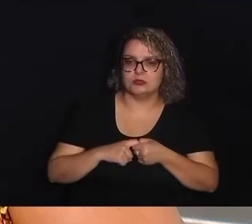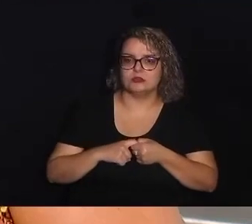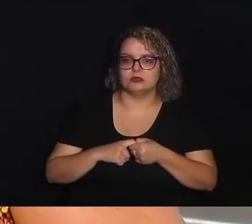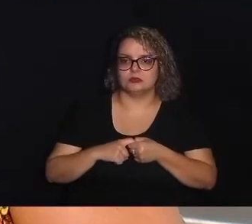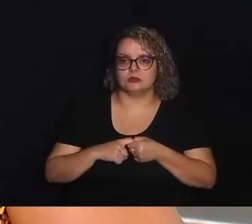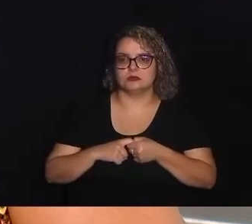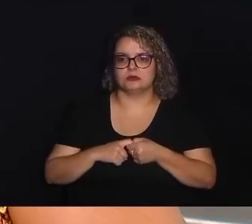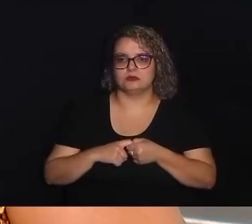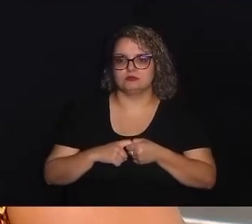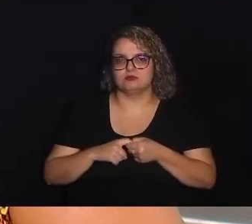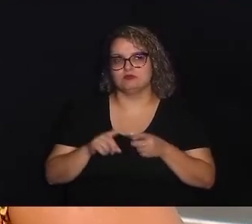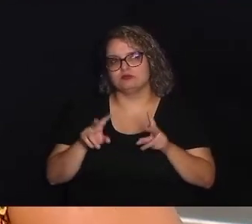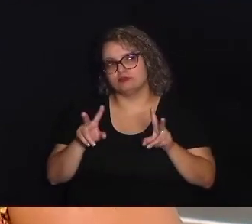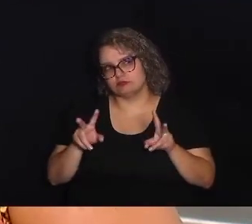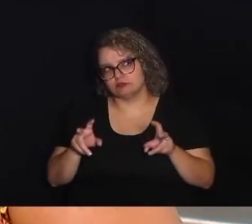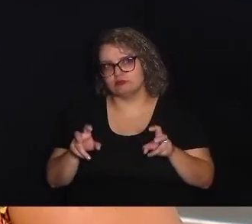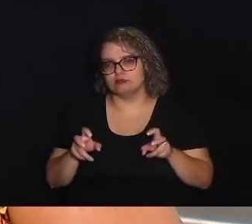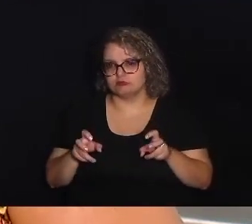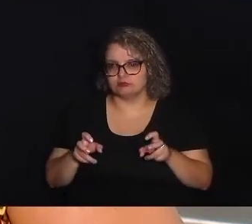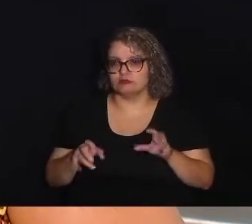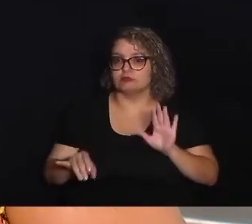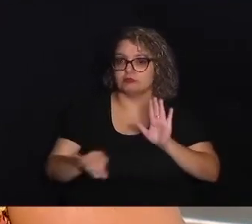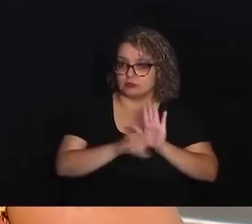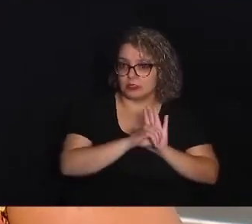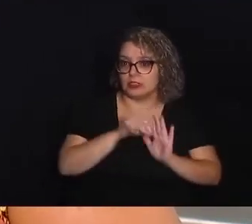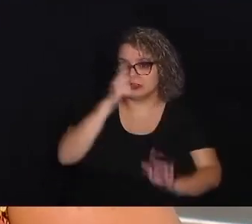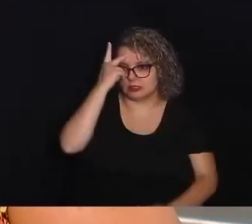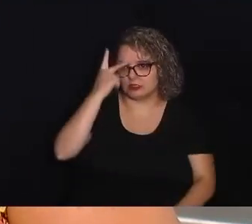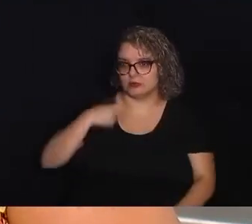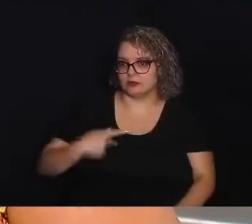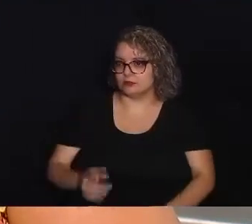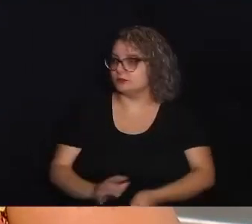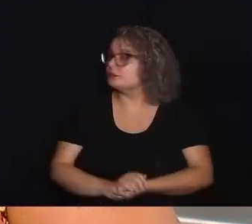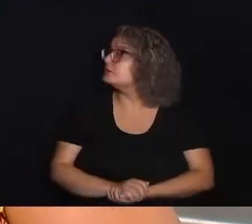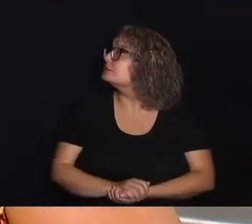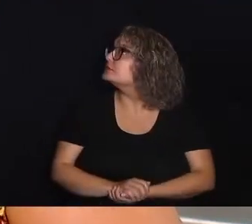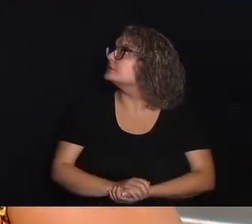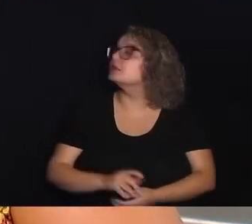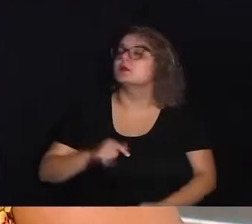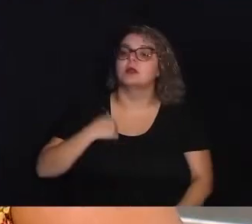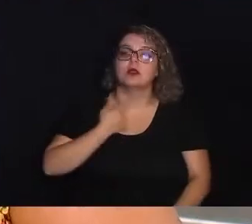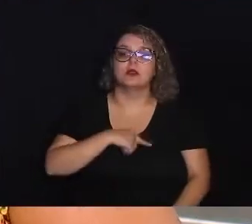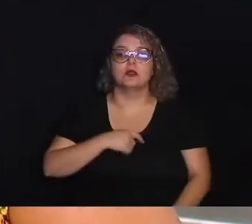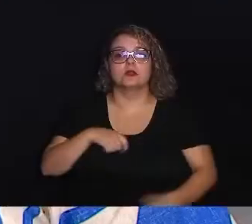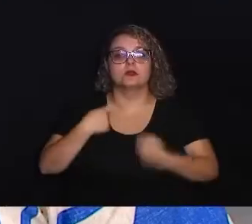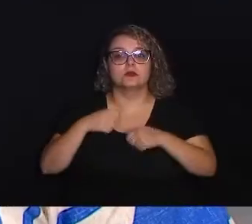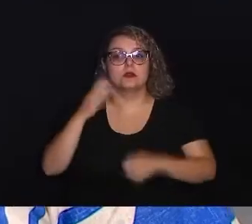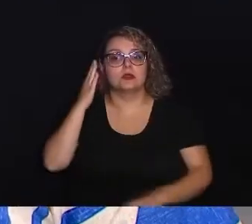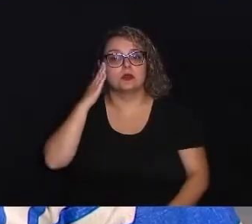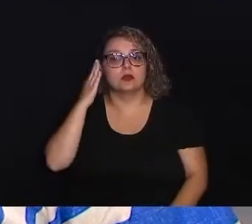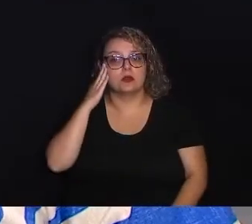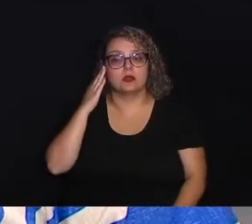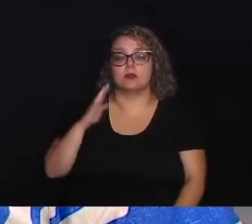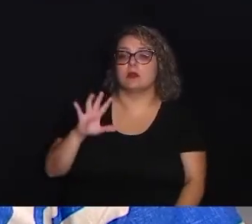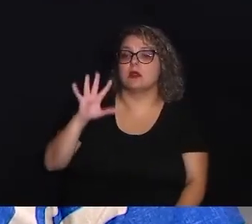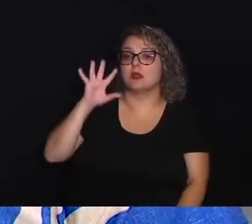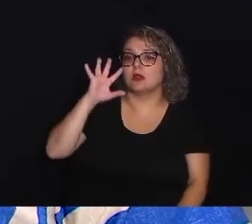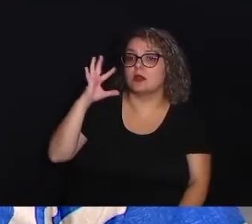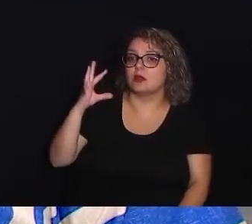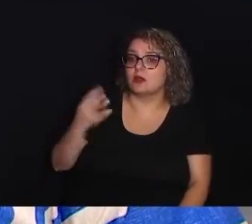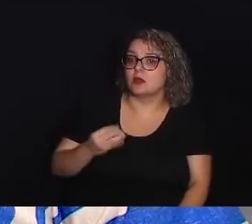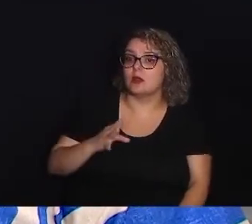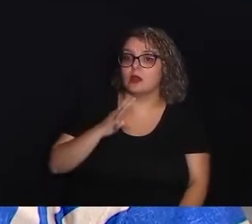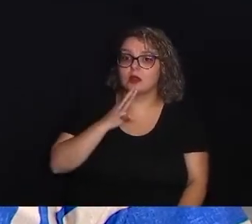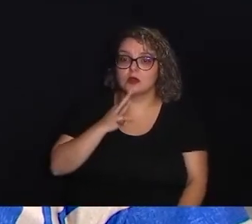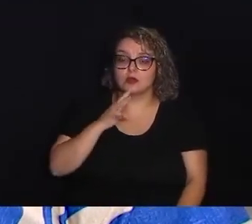e de retomada das suas vamos dizer assim da sua identidade nós precisamos conhecer a